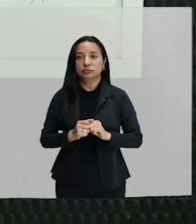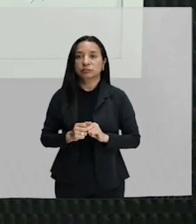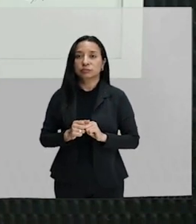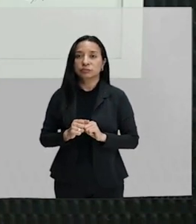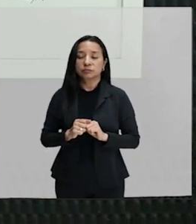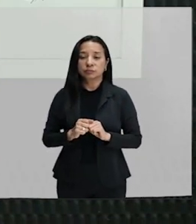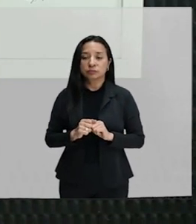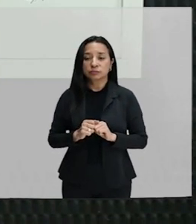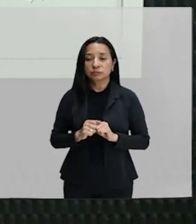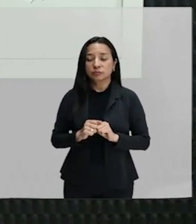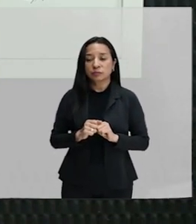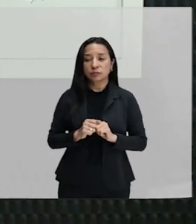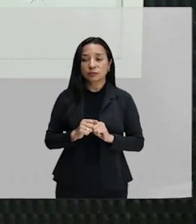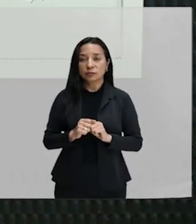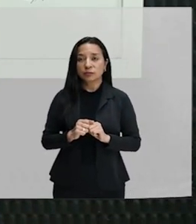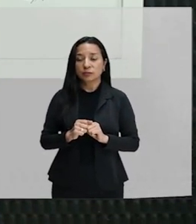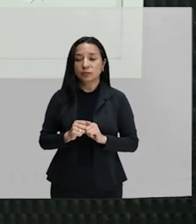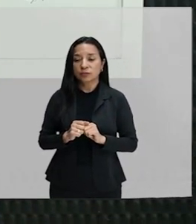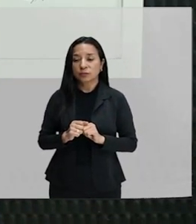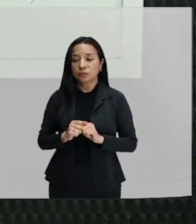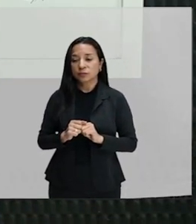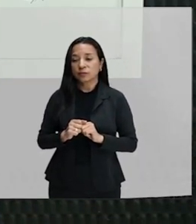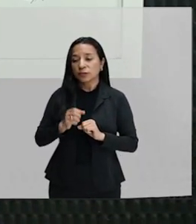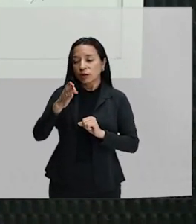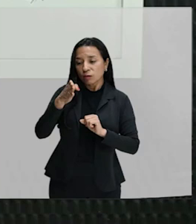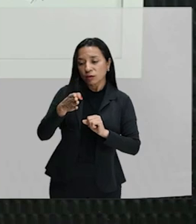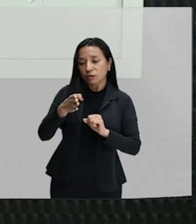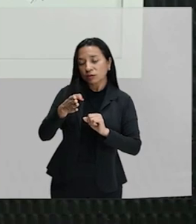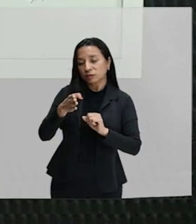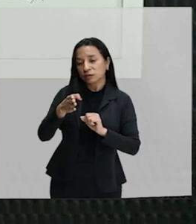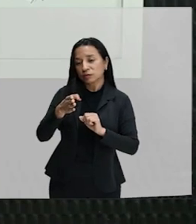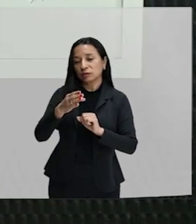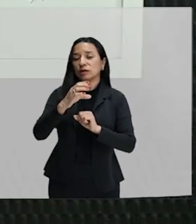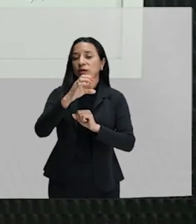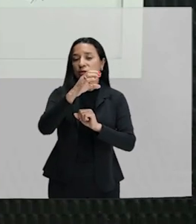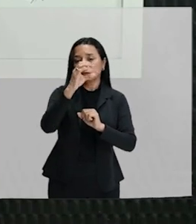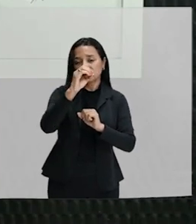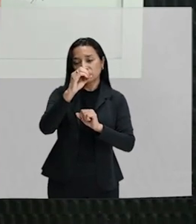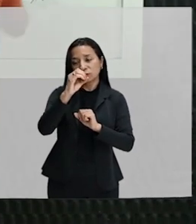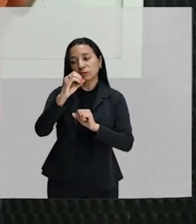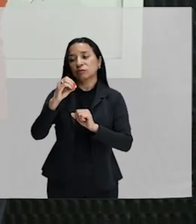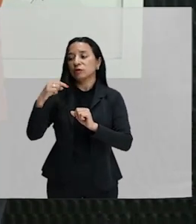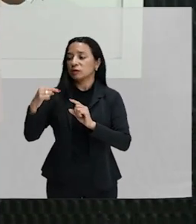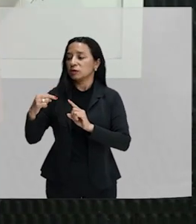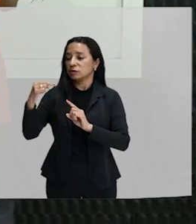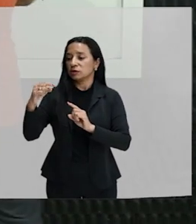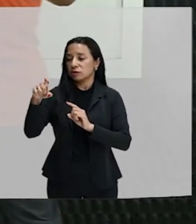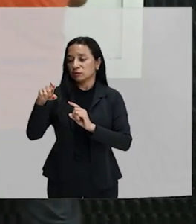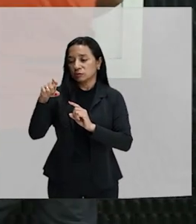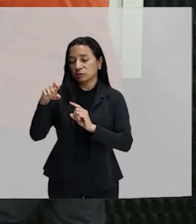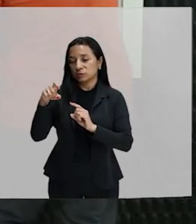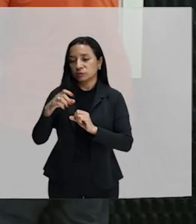pronto entre a escala cel e a escala x o que que eu faço agora só apagar aqui essa informação que